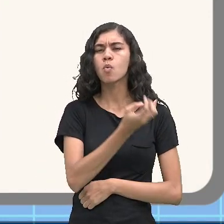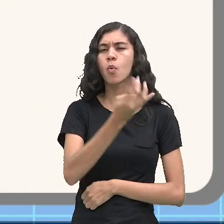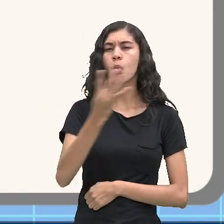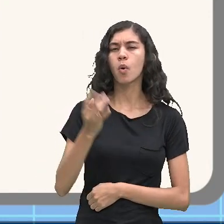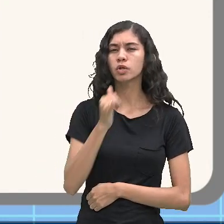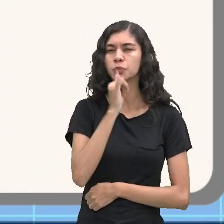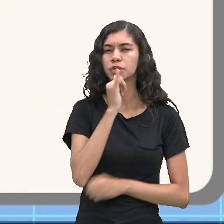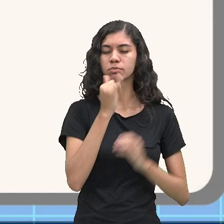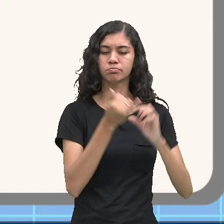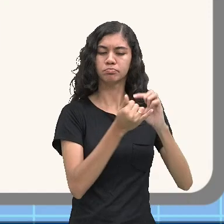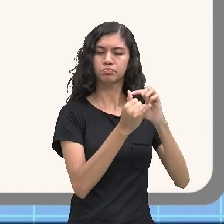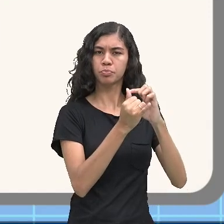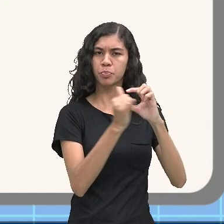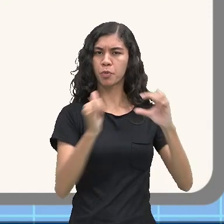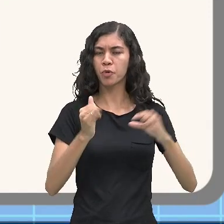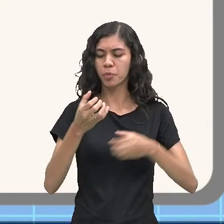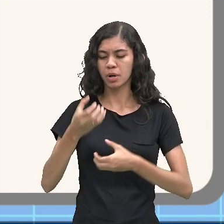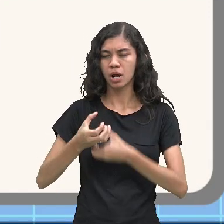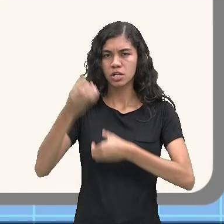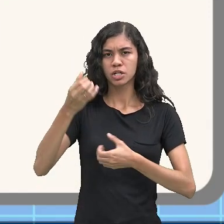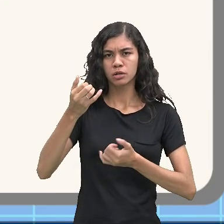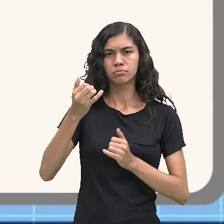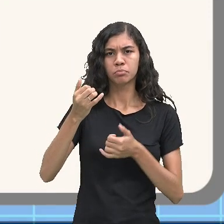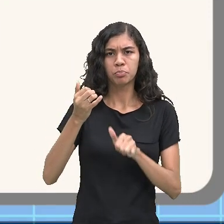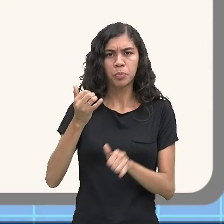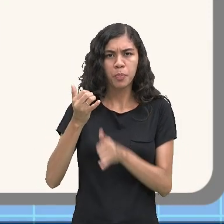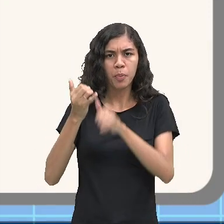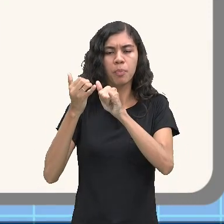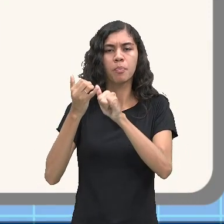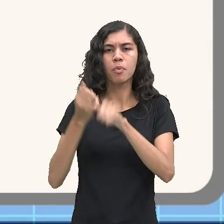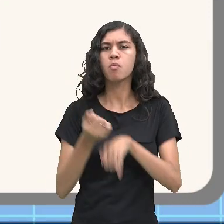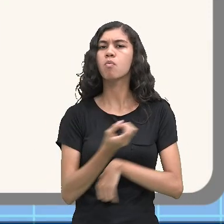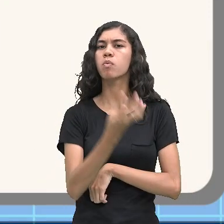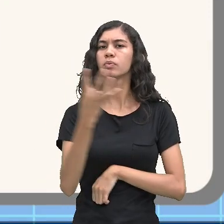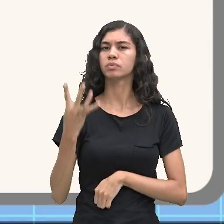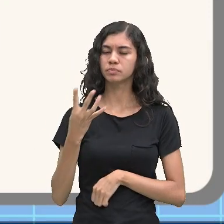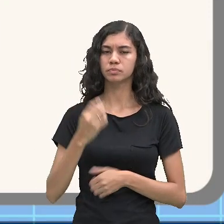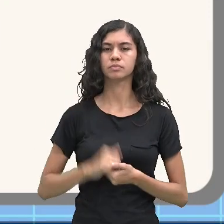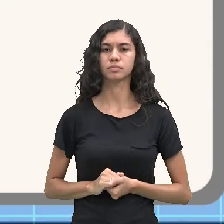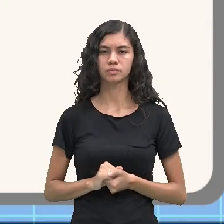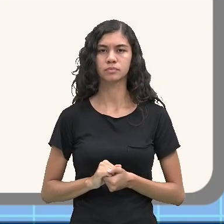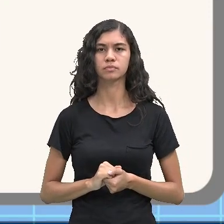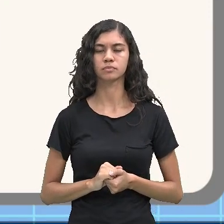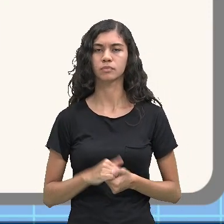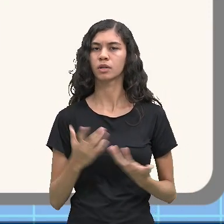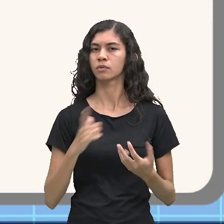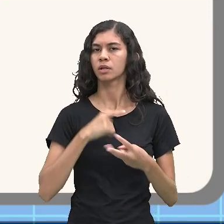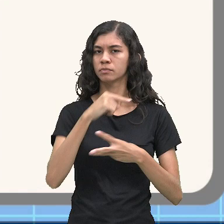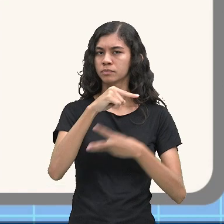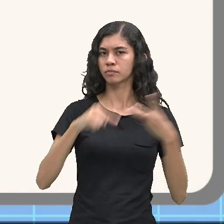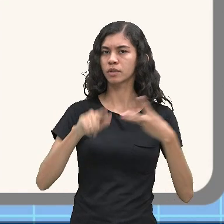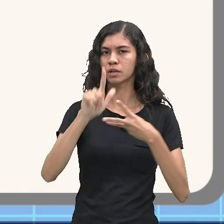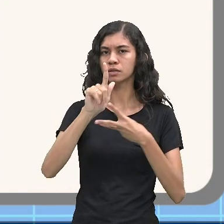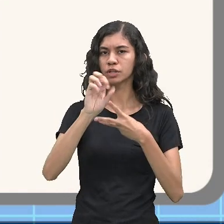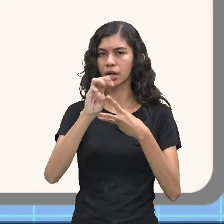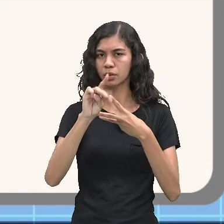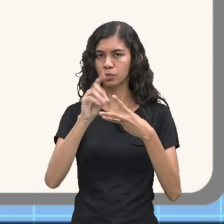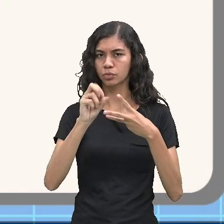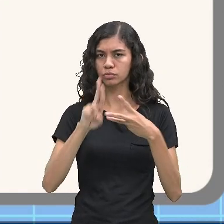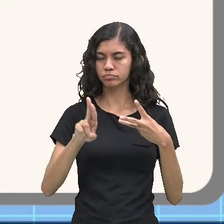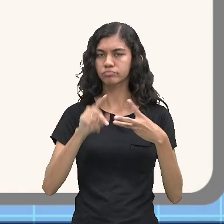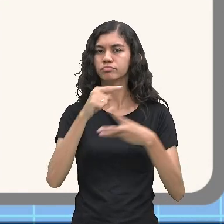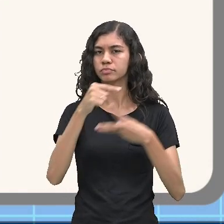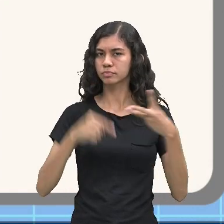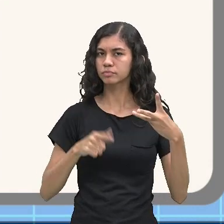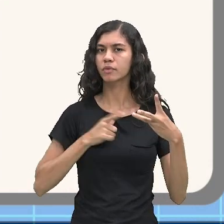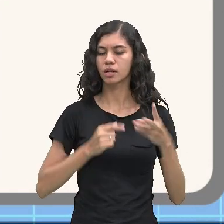ao se ligar a lanterna? Olha só, no nosso circuito aqui, nós temos 3 geradores, tá certo? 3 geradores. Nós vamos encontrar